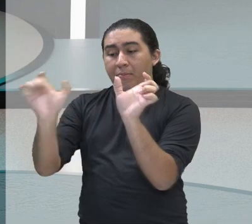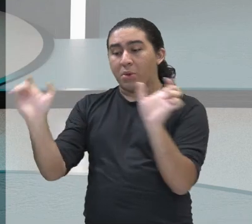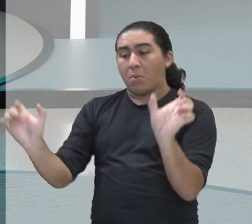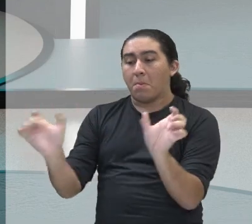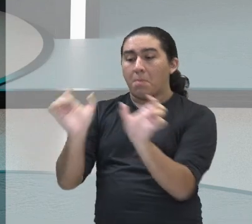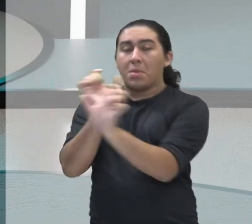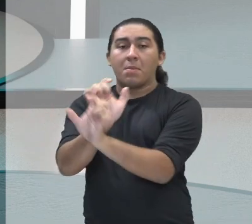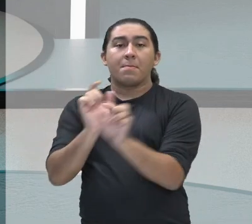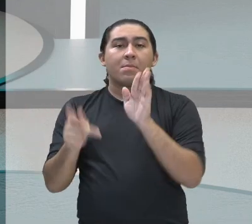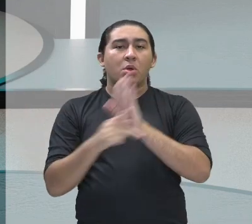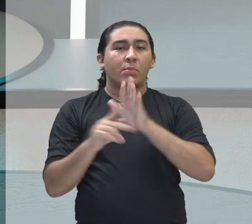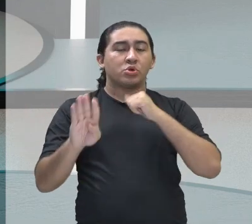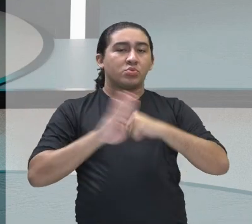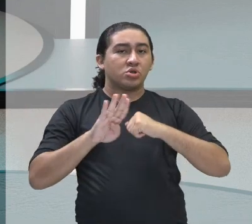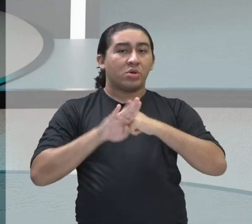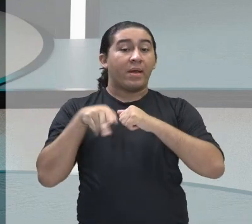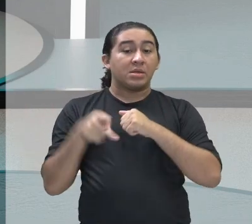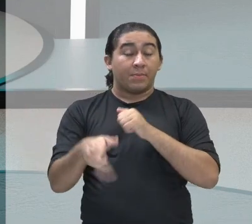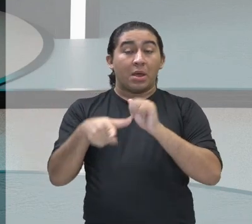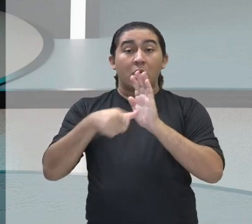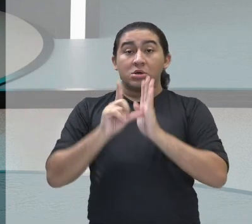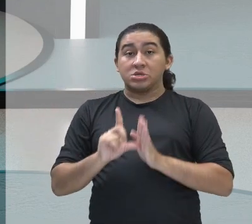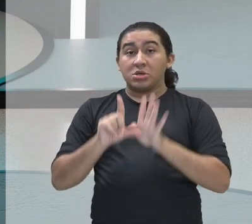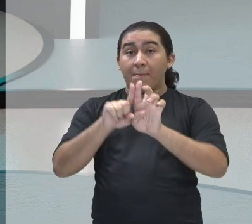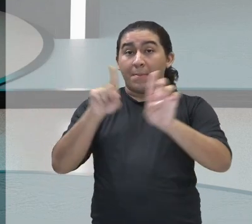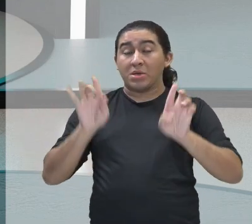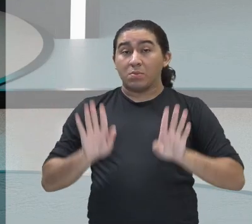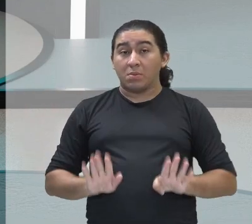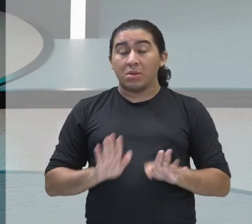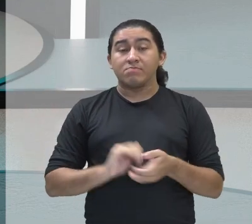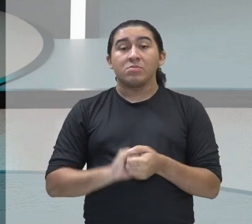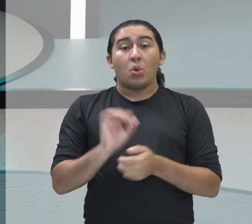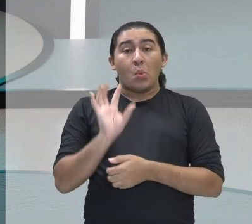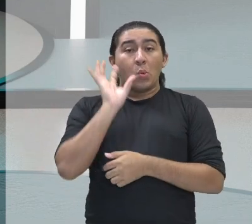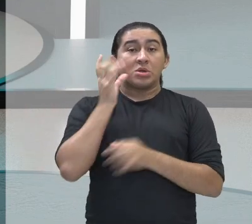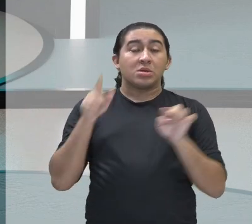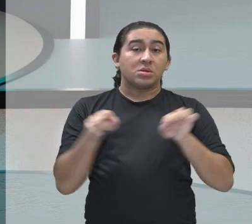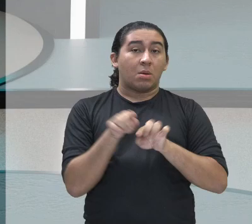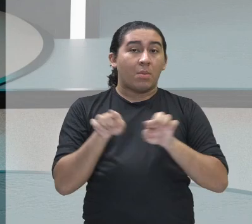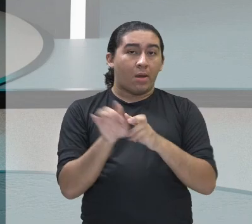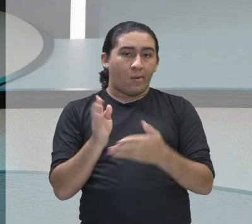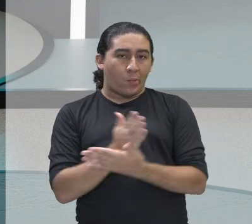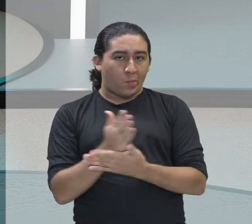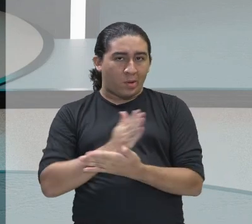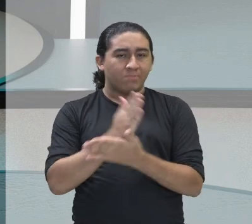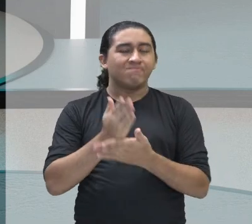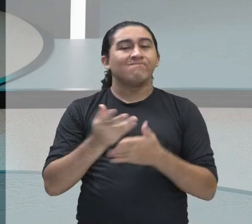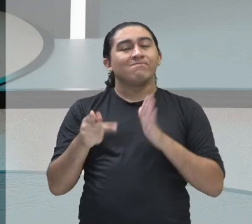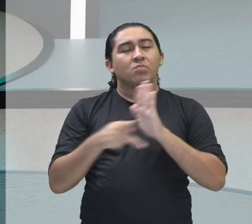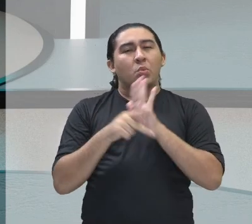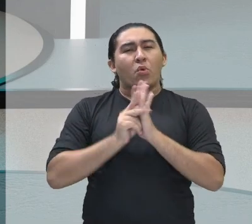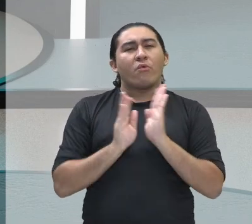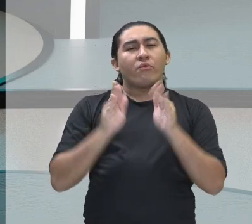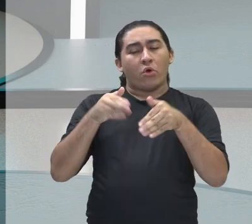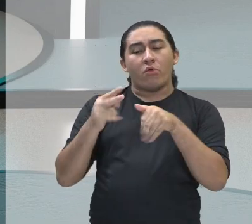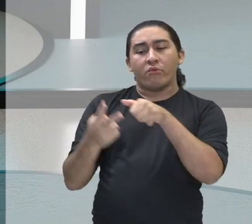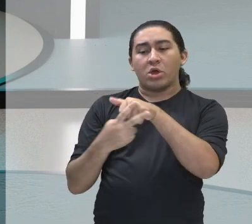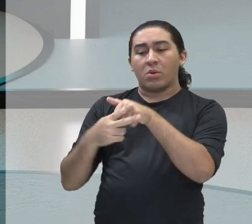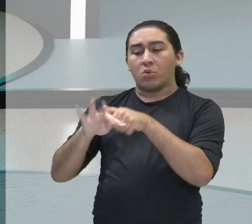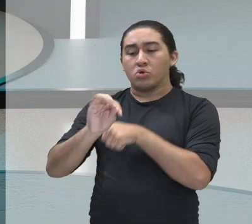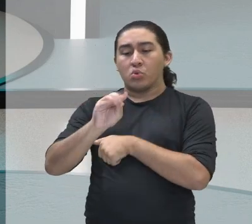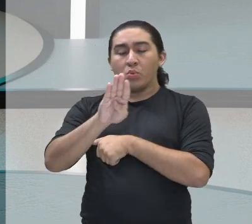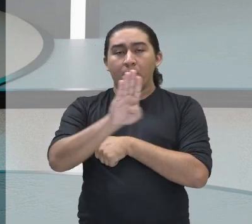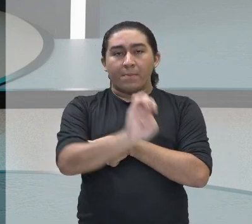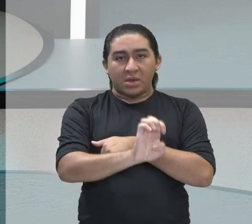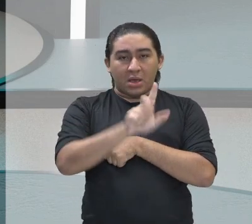ao substantivo é sempre antes. Mas ocorre que em algumas situações, especialmente depois do verbo to be, que é um exemplo de verbo de